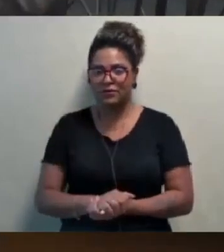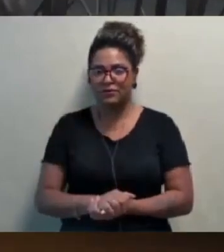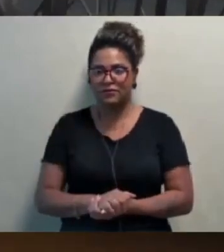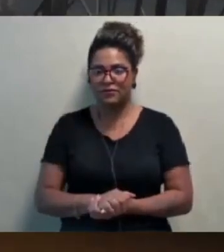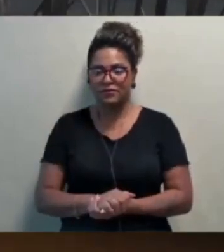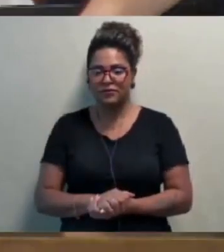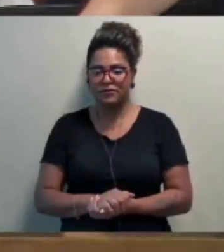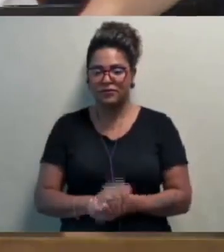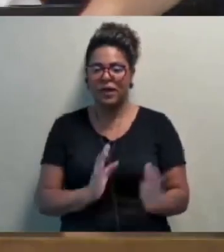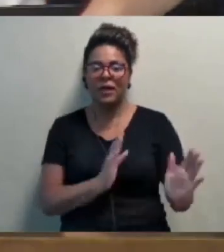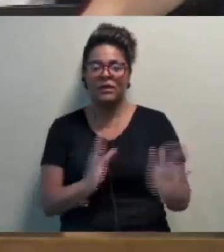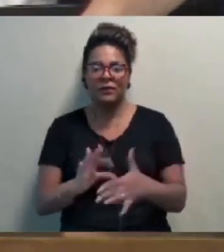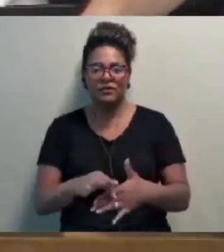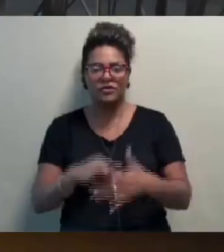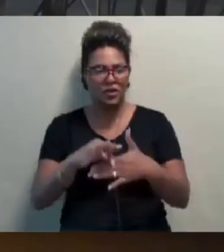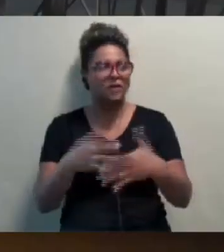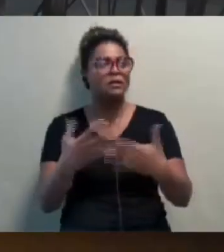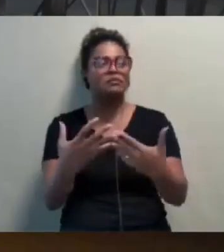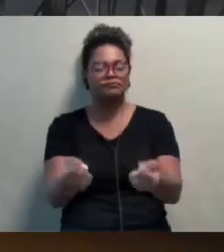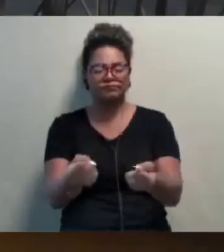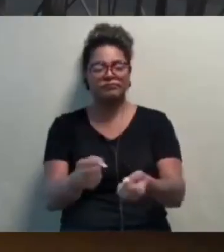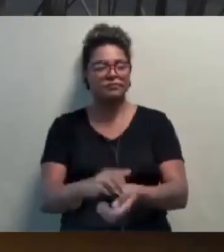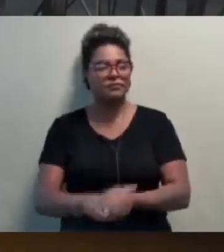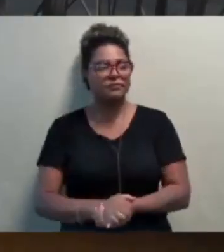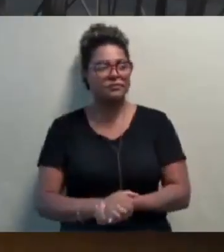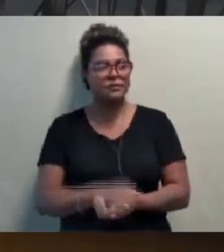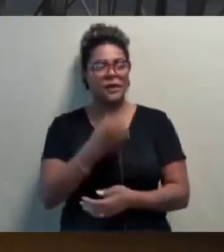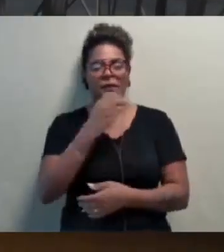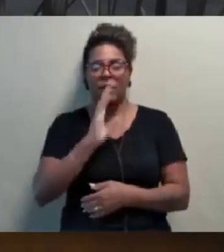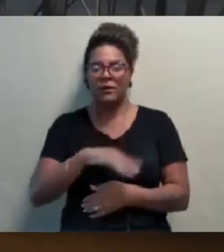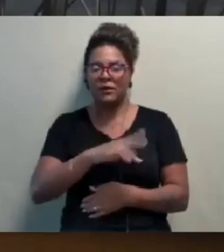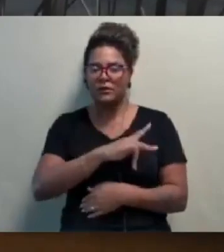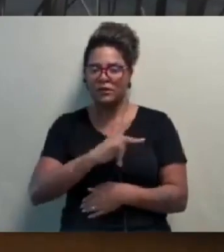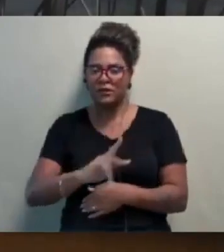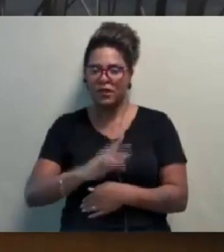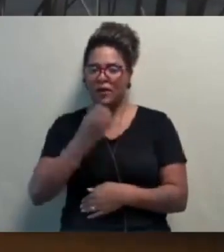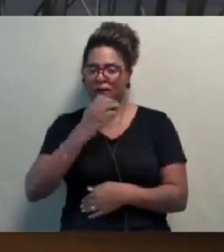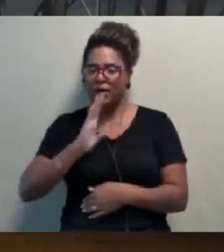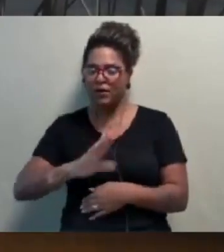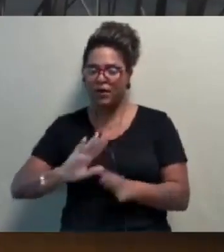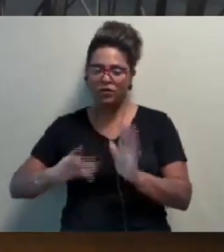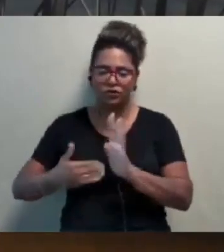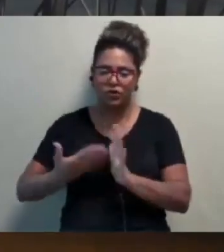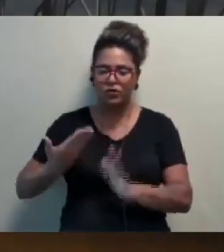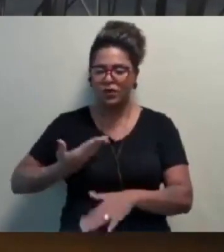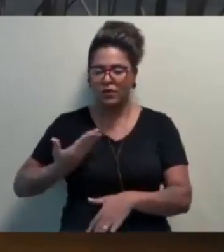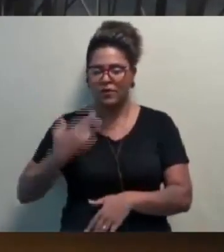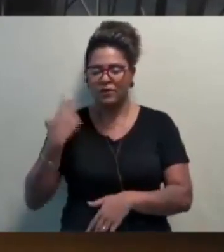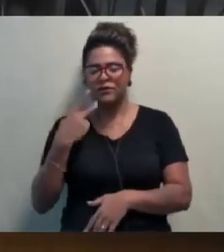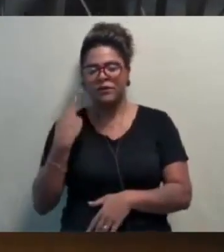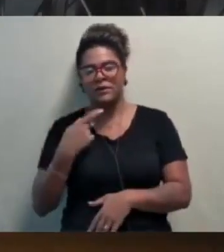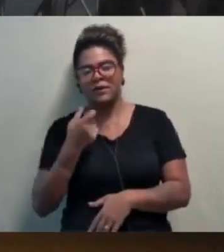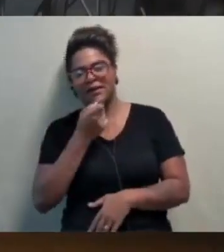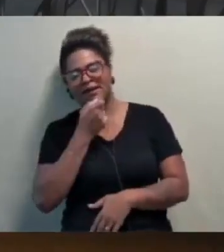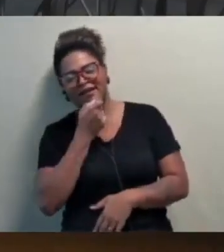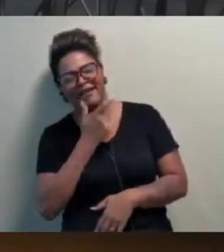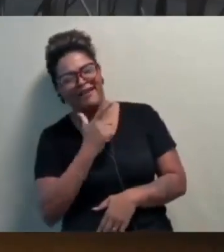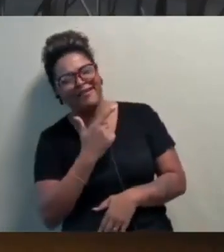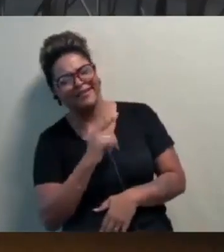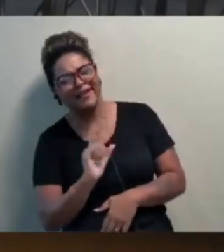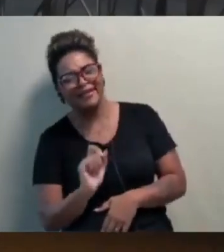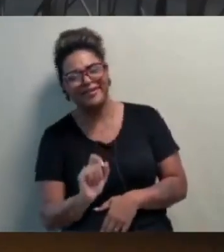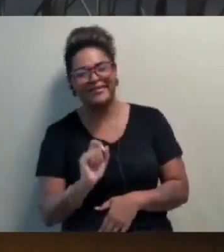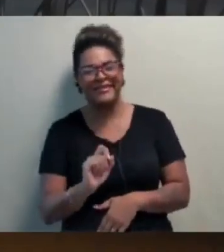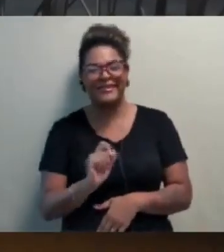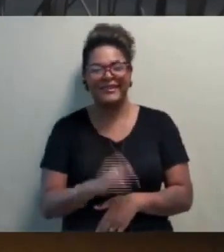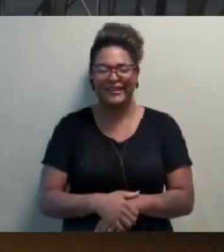Tempo de liderança, presidente. Deferido. Boa tarde, presidente. Boa tarde, colegas vereadores. Engraçado que, ao invés